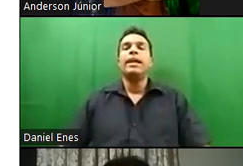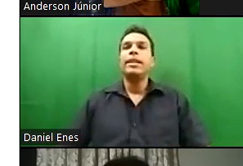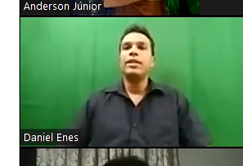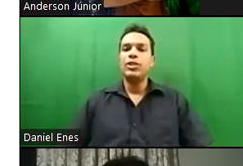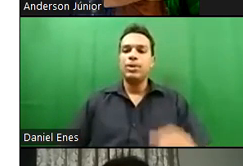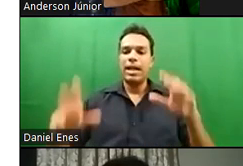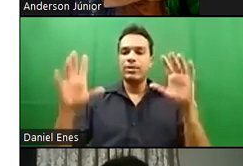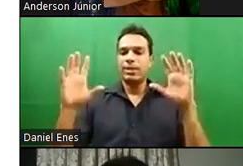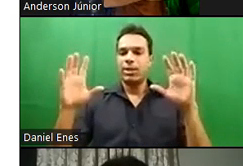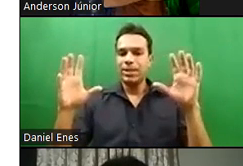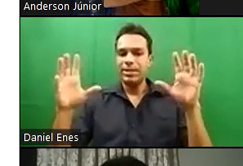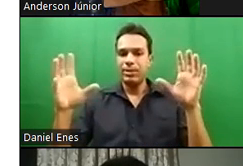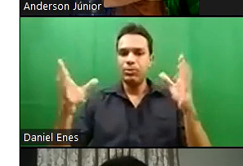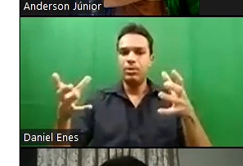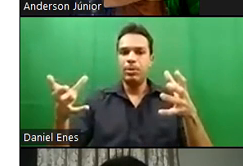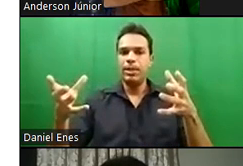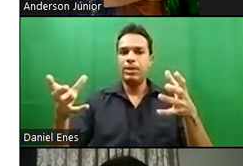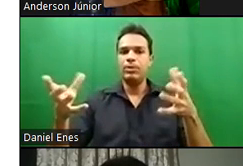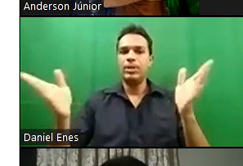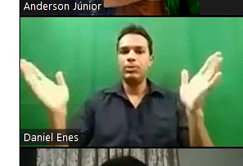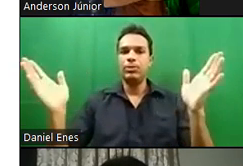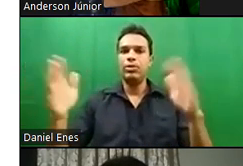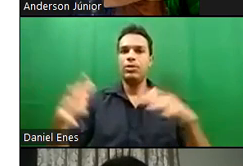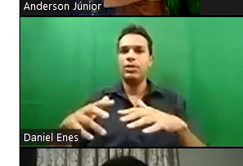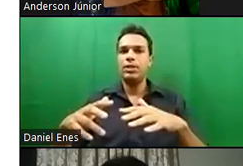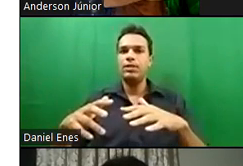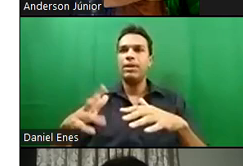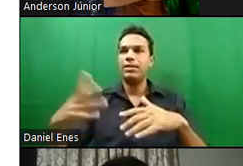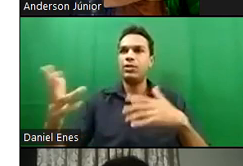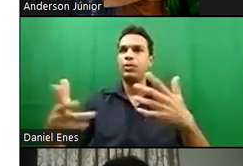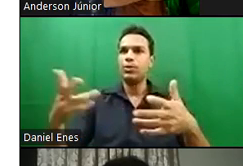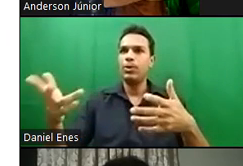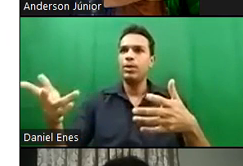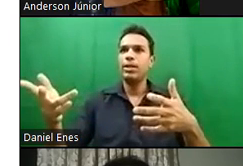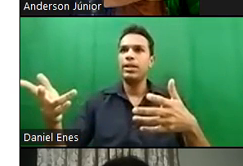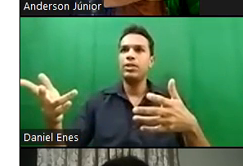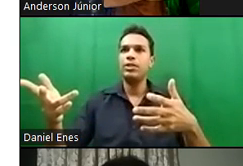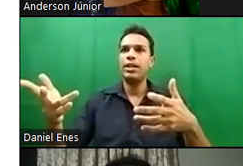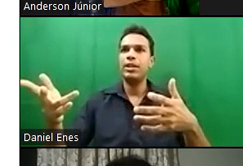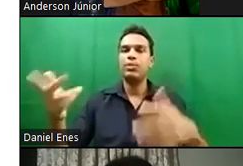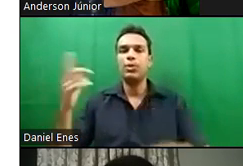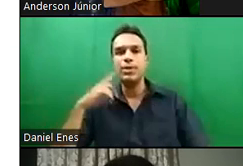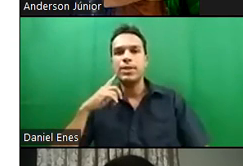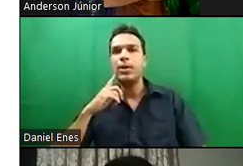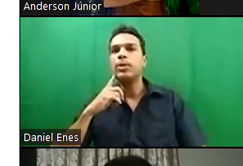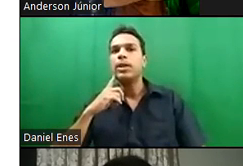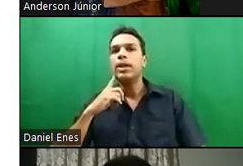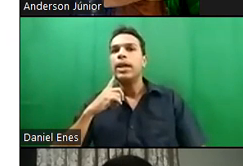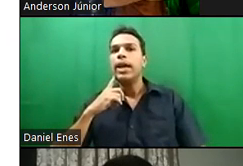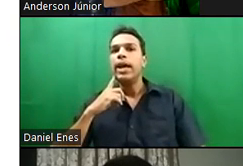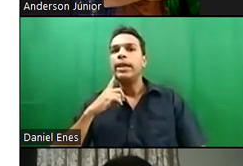Ah, entendi. No caso, então, esse núcleo ele reúne alunos de várias instituições, né, de engenharia de